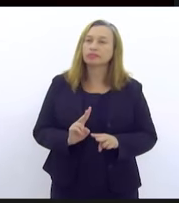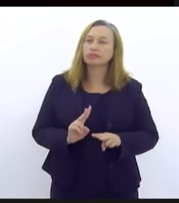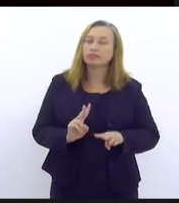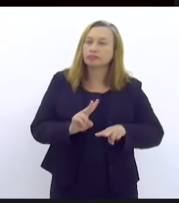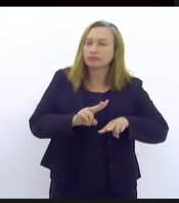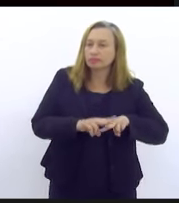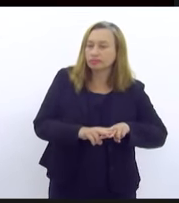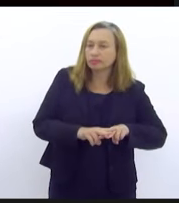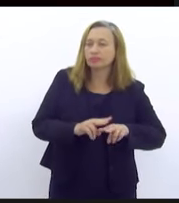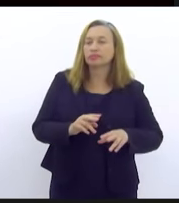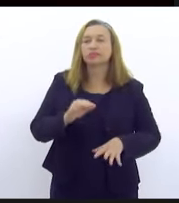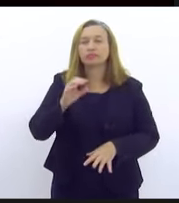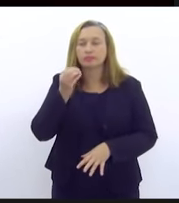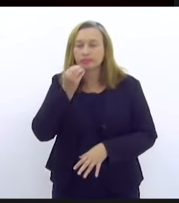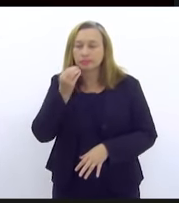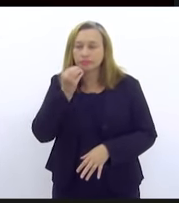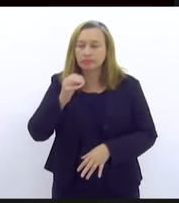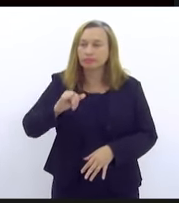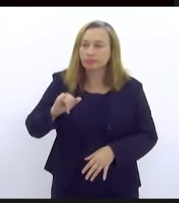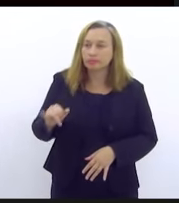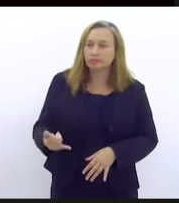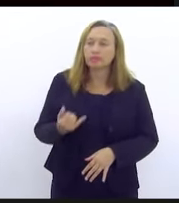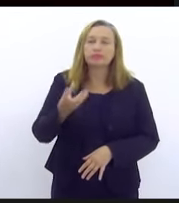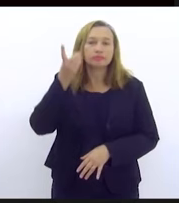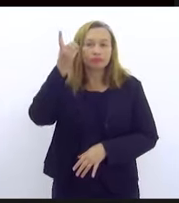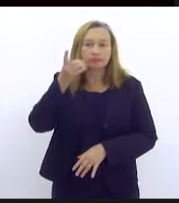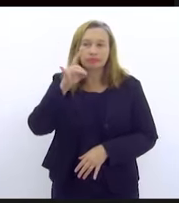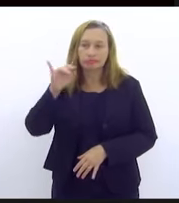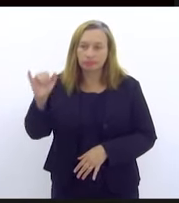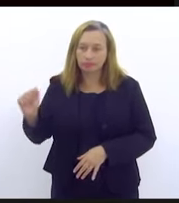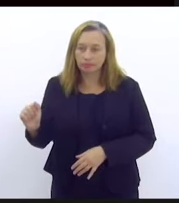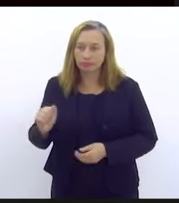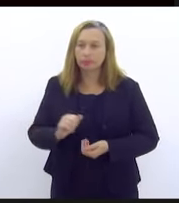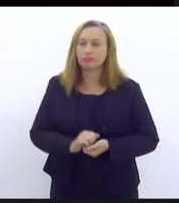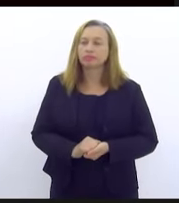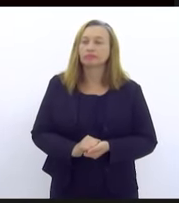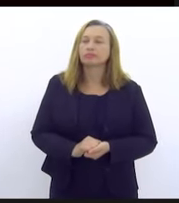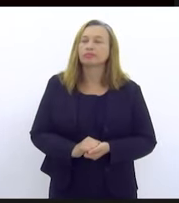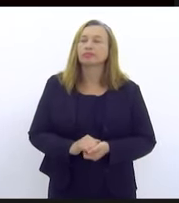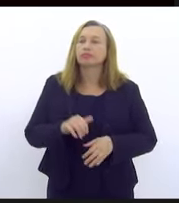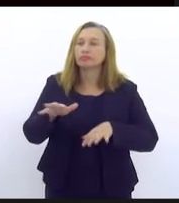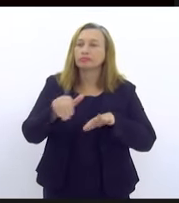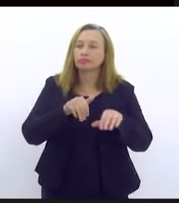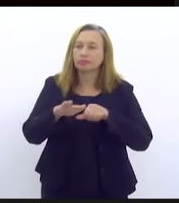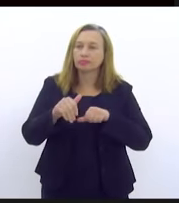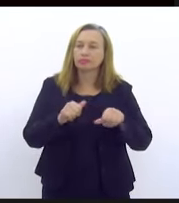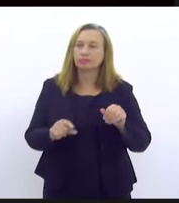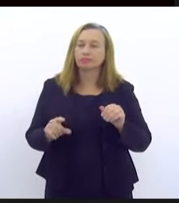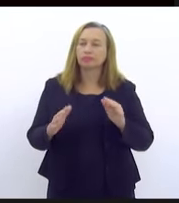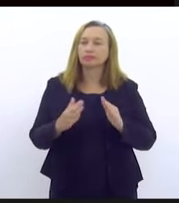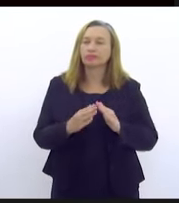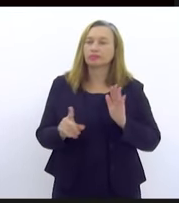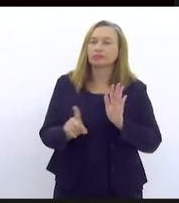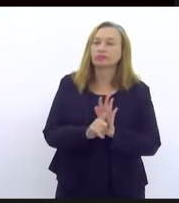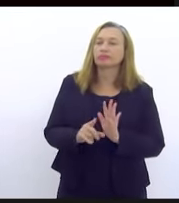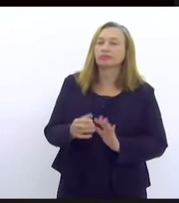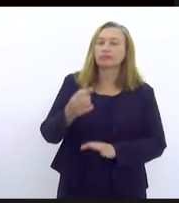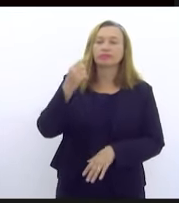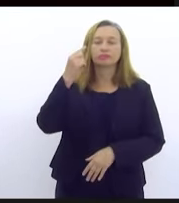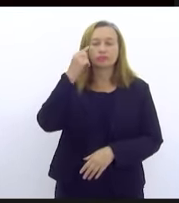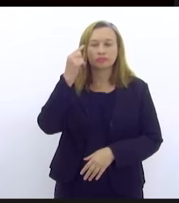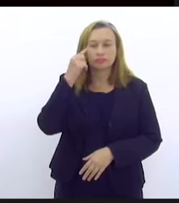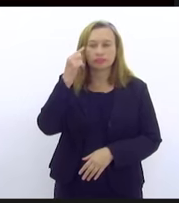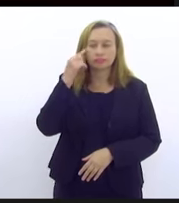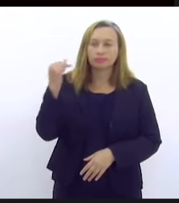queria aproveitar essa oportunidade em que a deputada Índia Armelau chama essa Casa de Leis a refletir sobre a importância